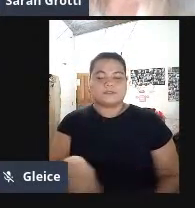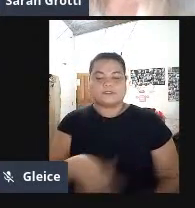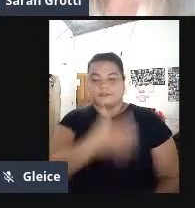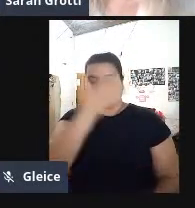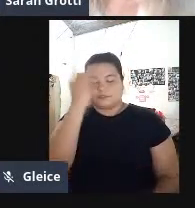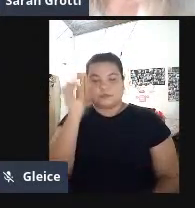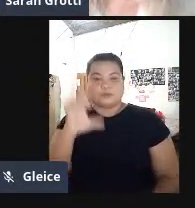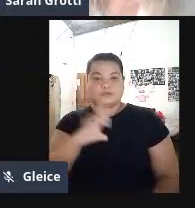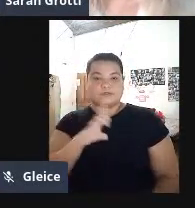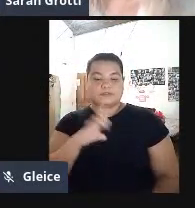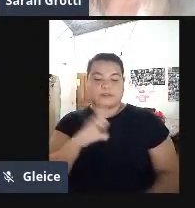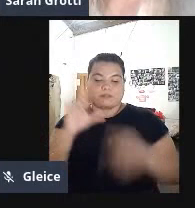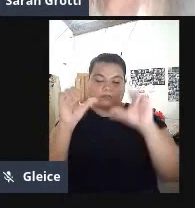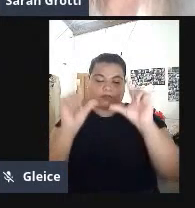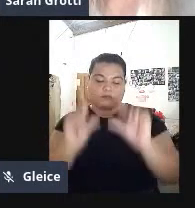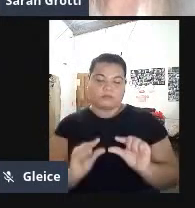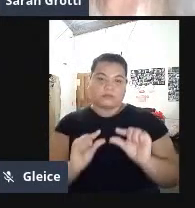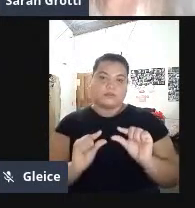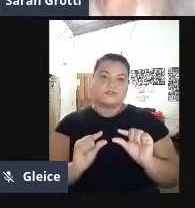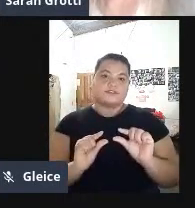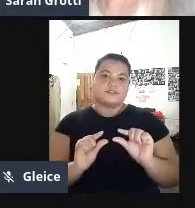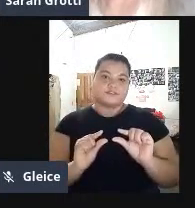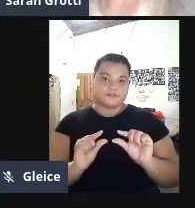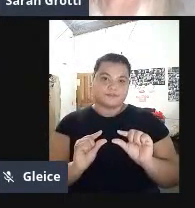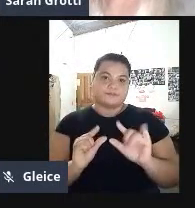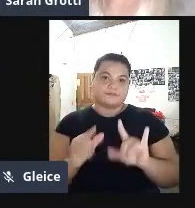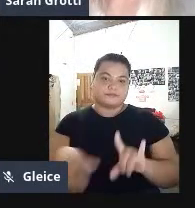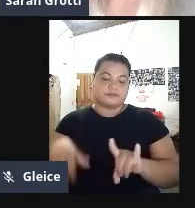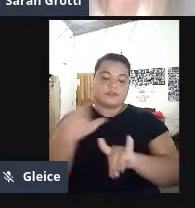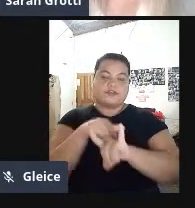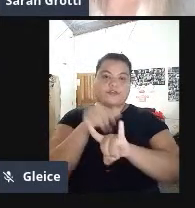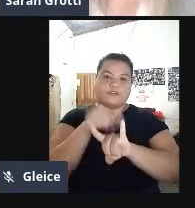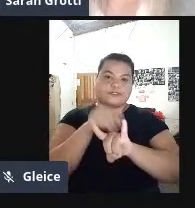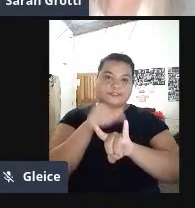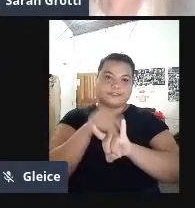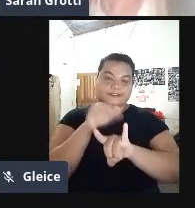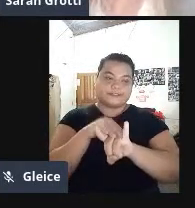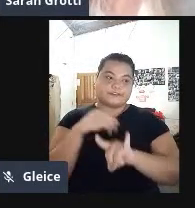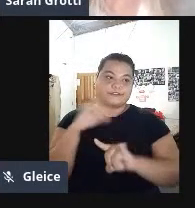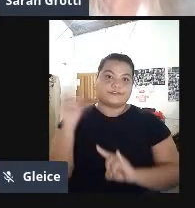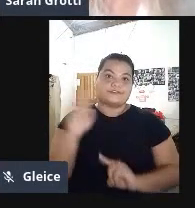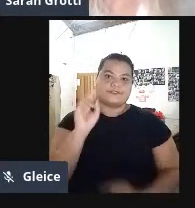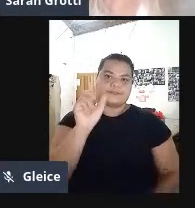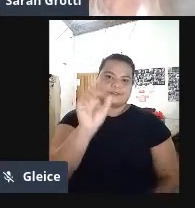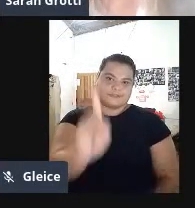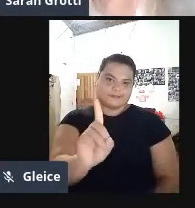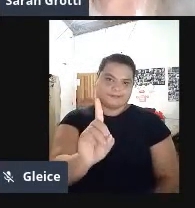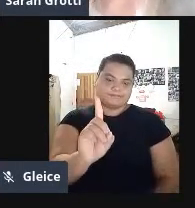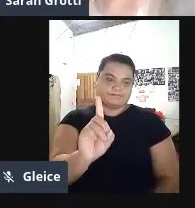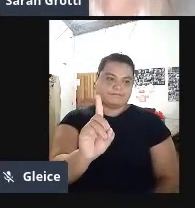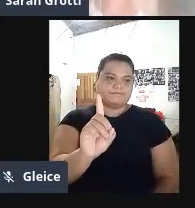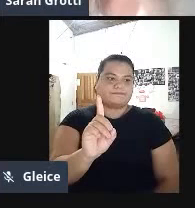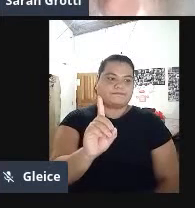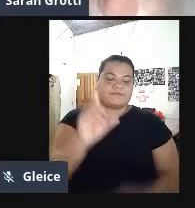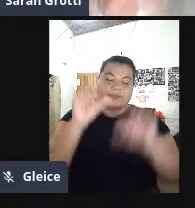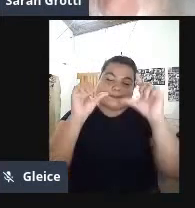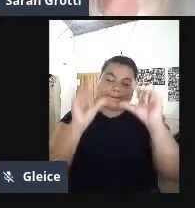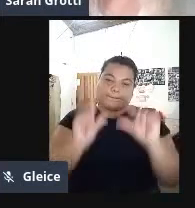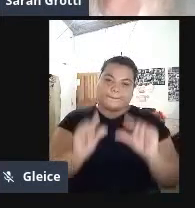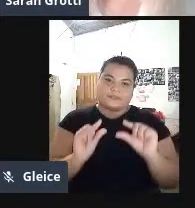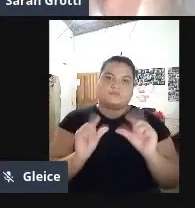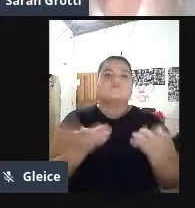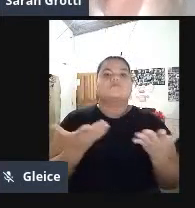tanto vegetarianos e onívoros, o que acaba que baixa vitamina